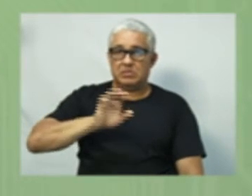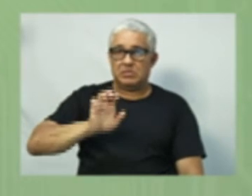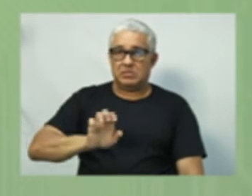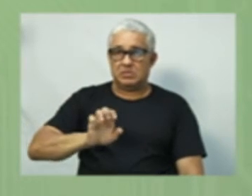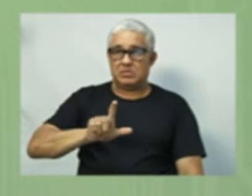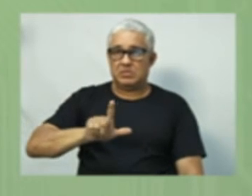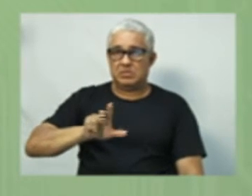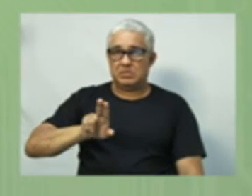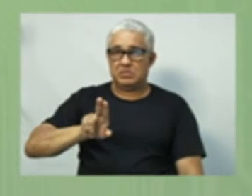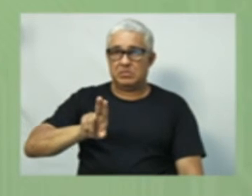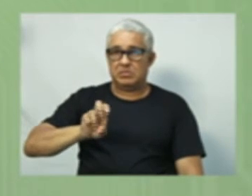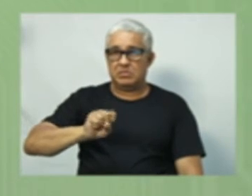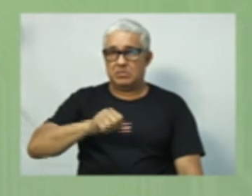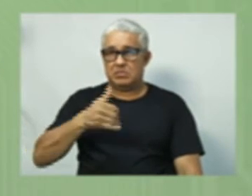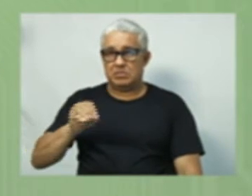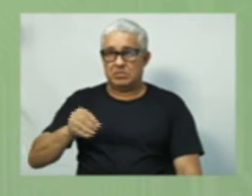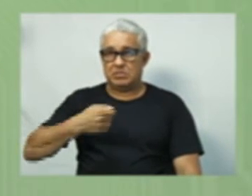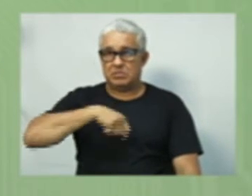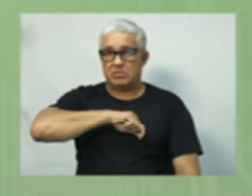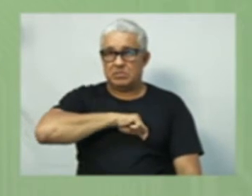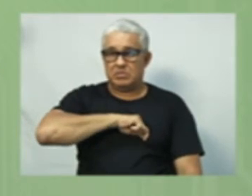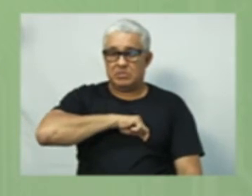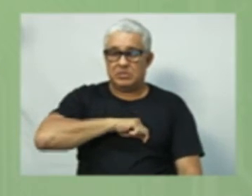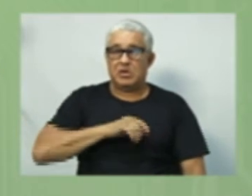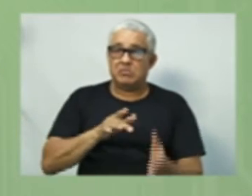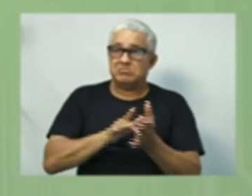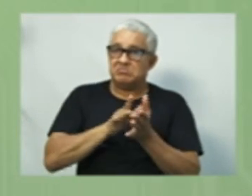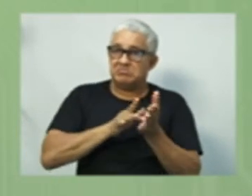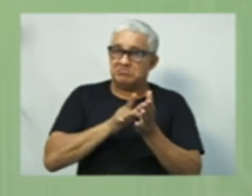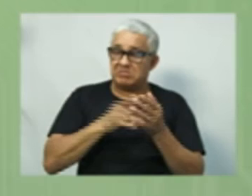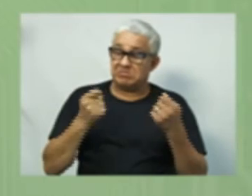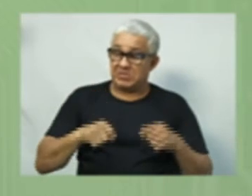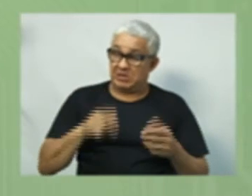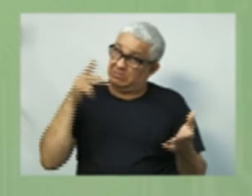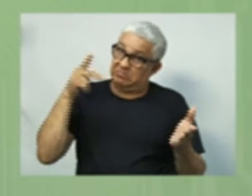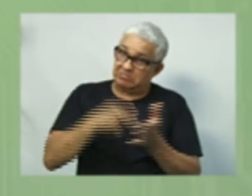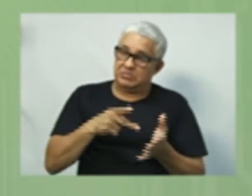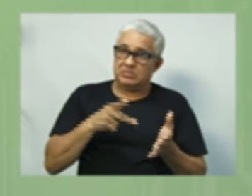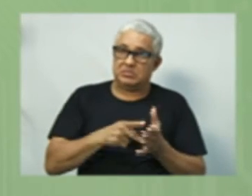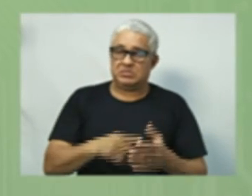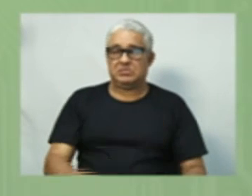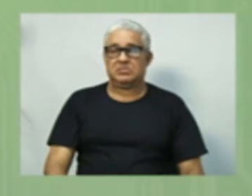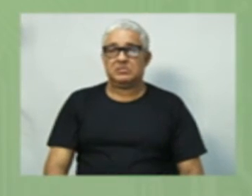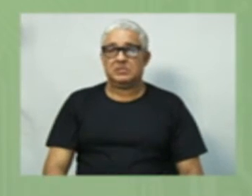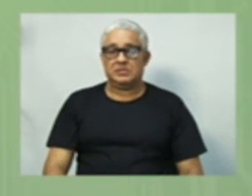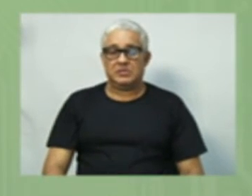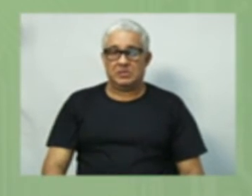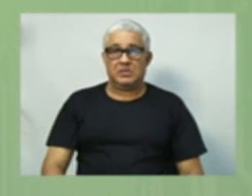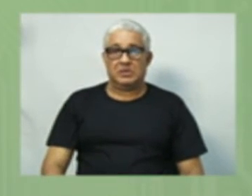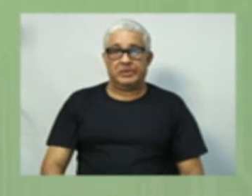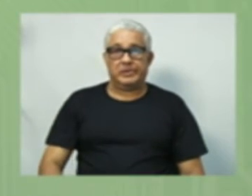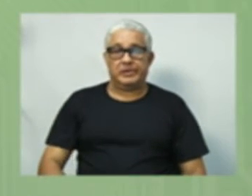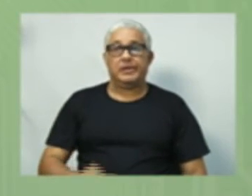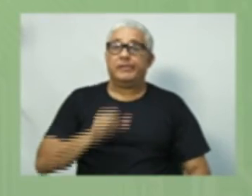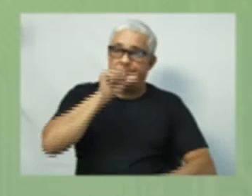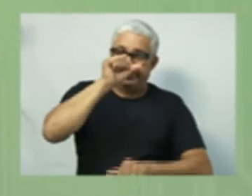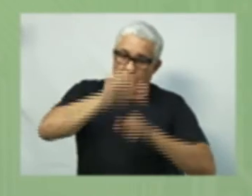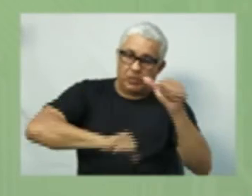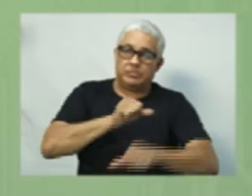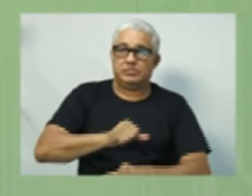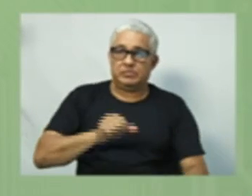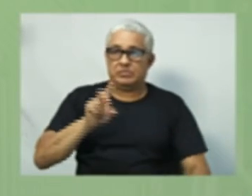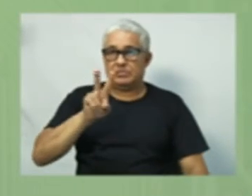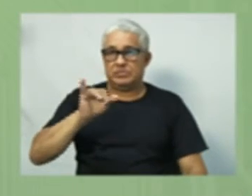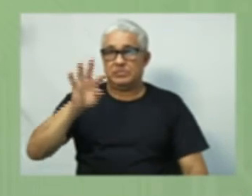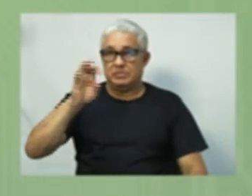fiscal. Ou seja, você está fingindo algo que deveria ser verdadeiro. Voltei a ser o Vitor, hein? Ixi, não tem